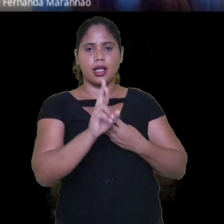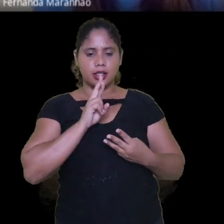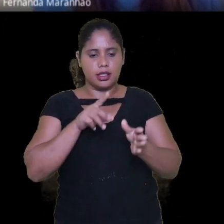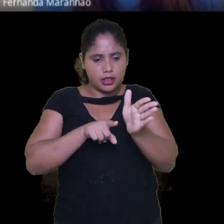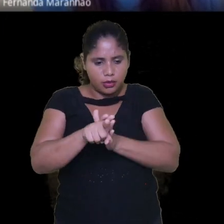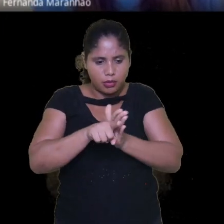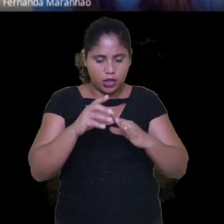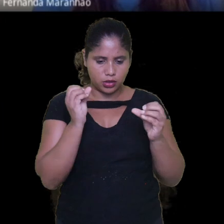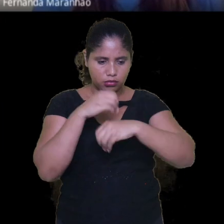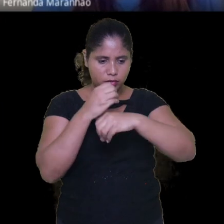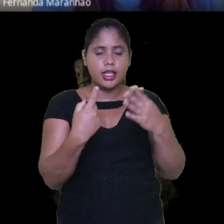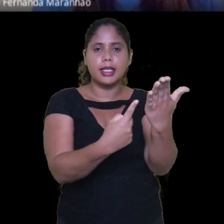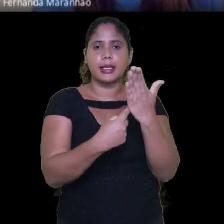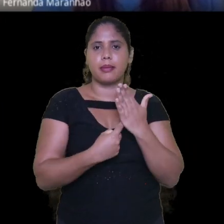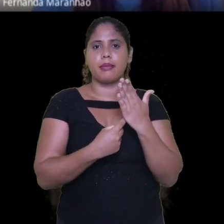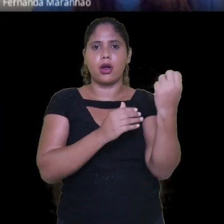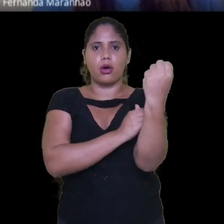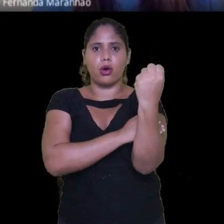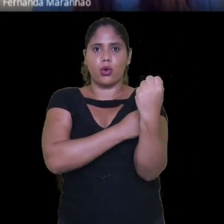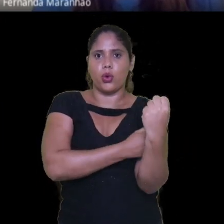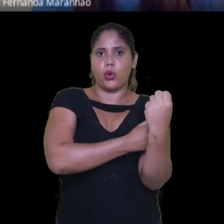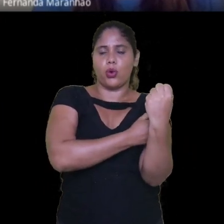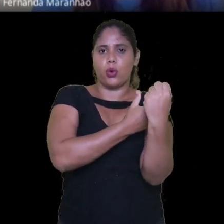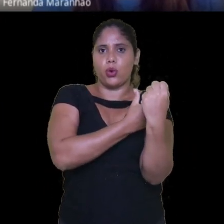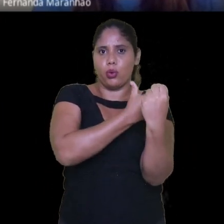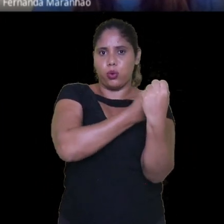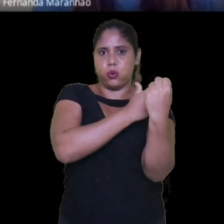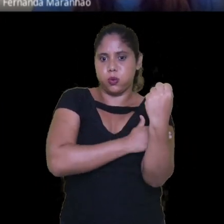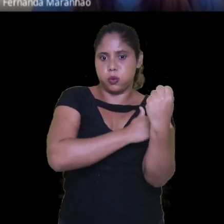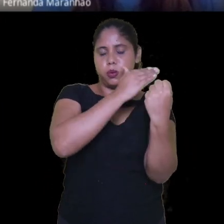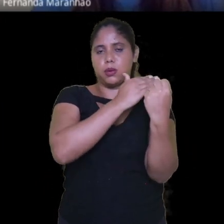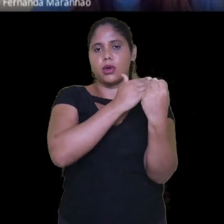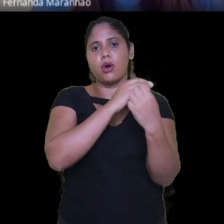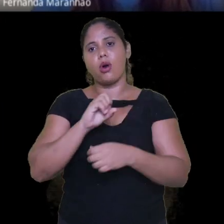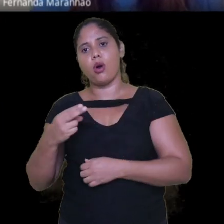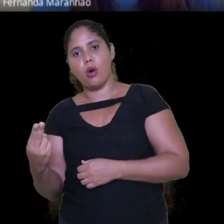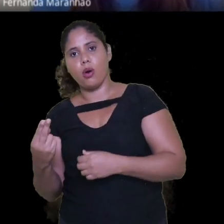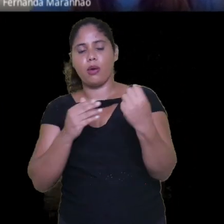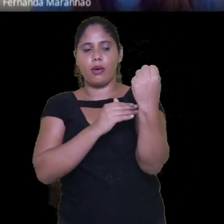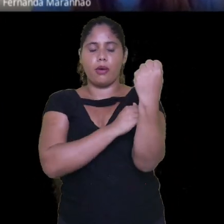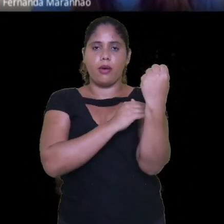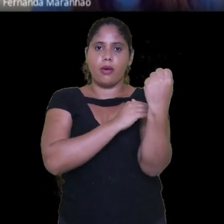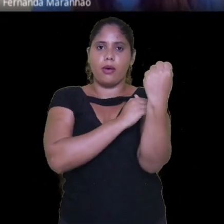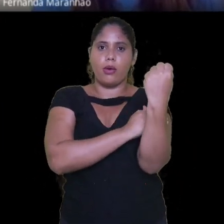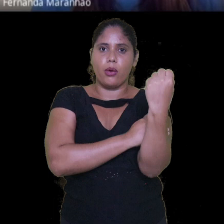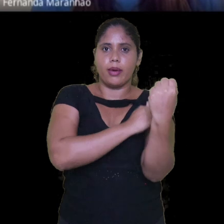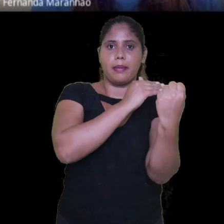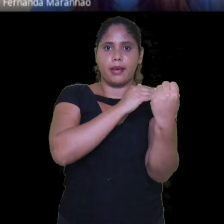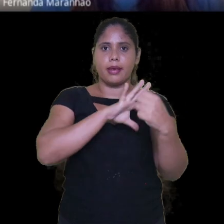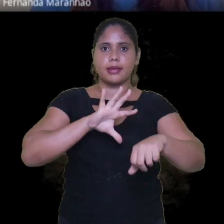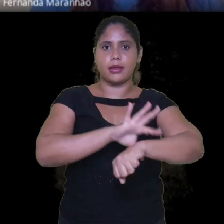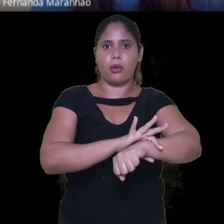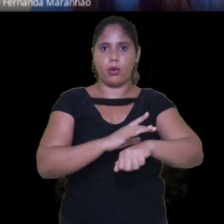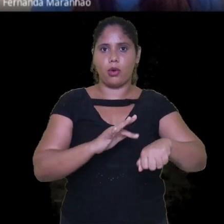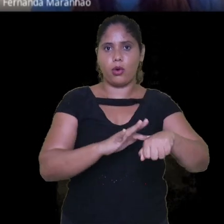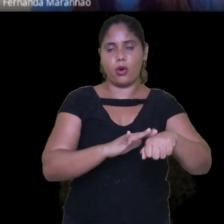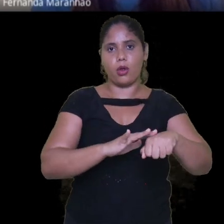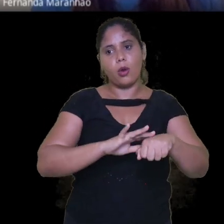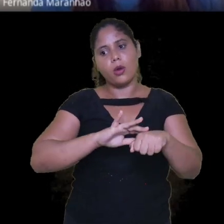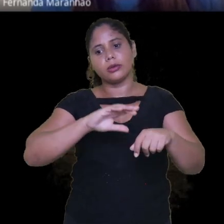resposta, sem resposta de distúrbios visuais, dor grave persistente no quadrante superior direito